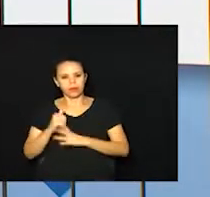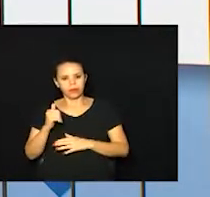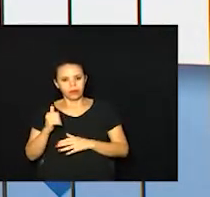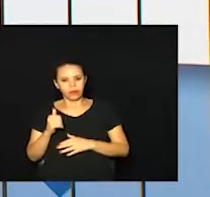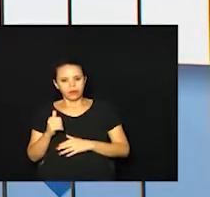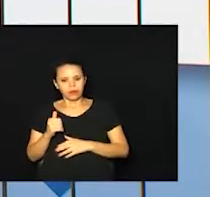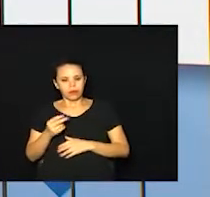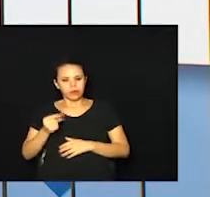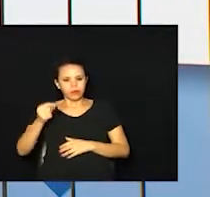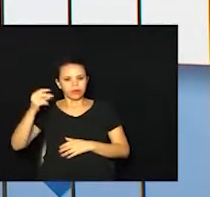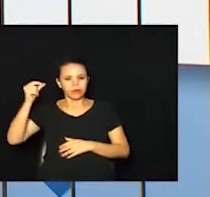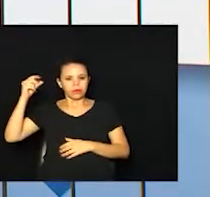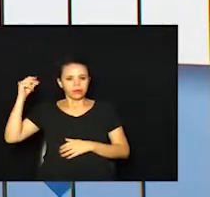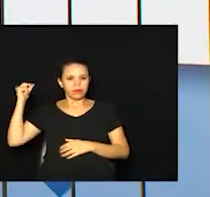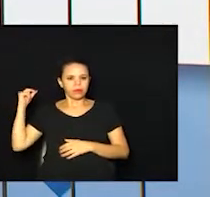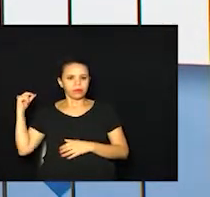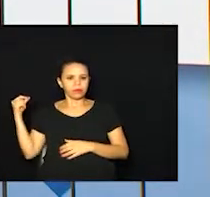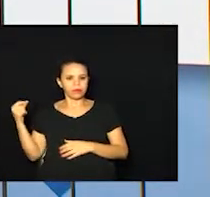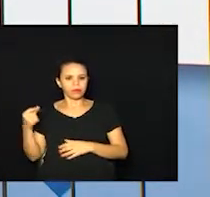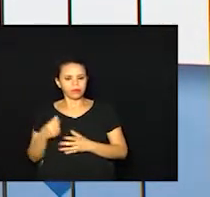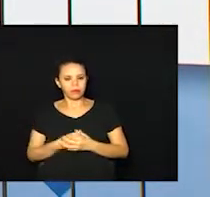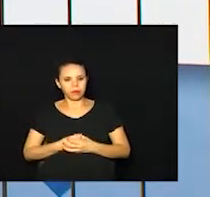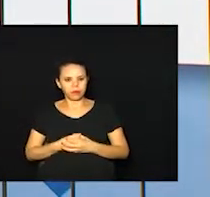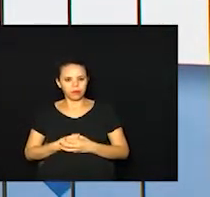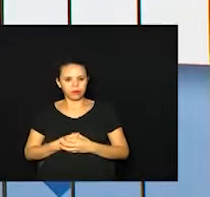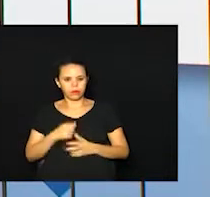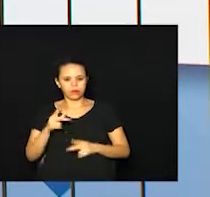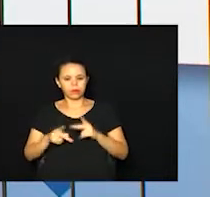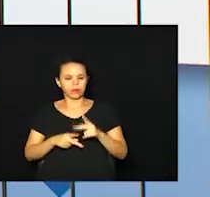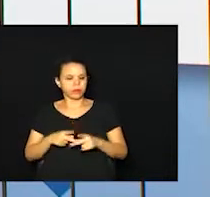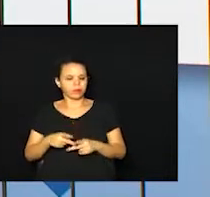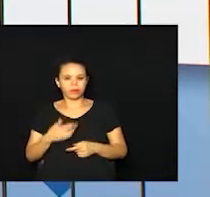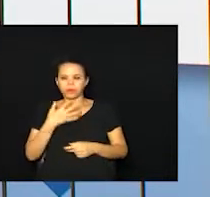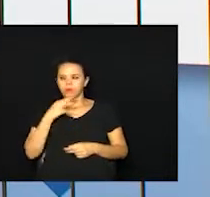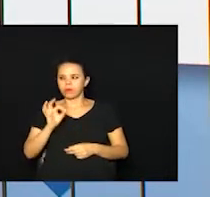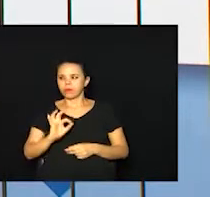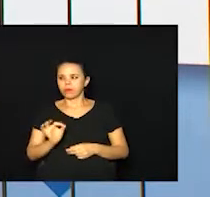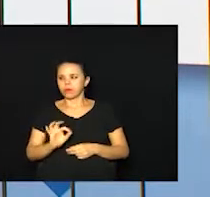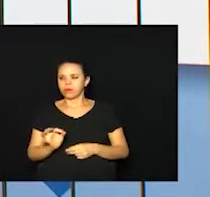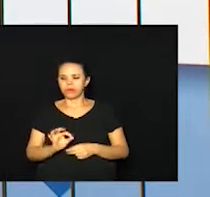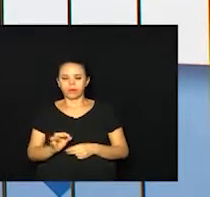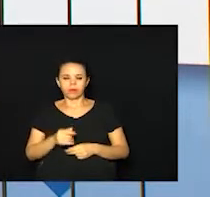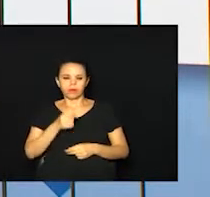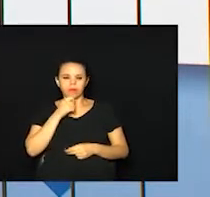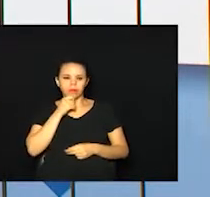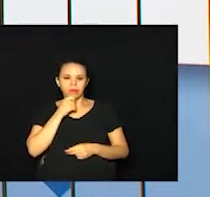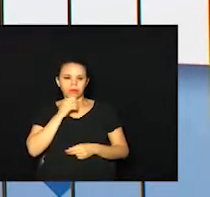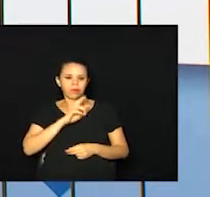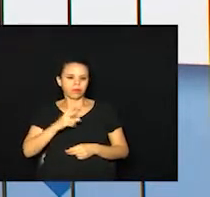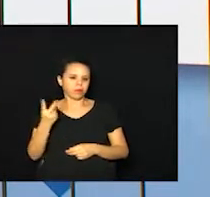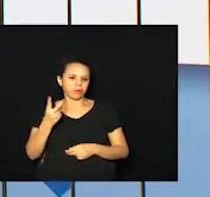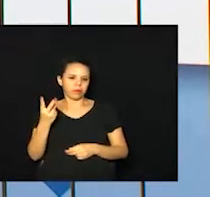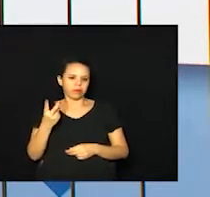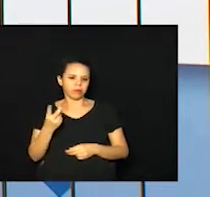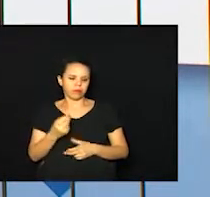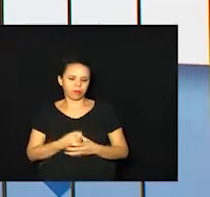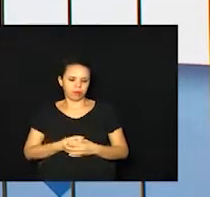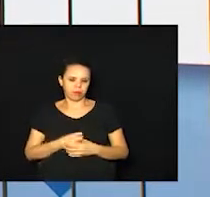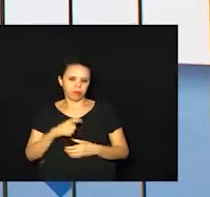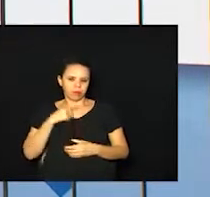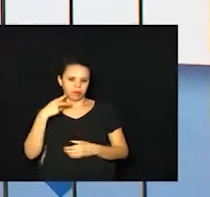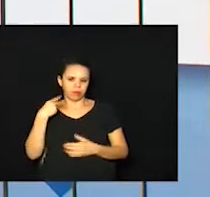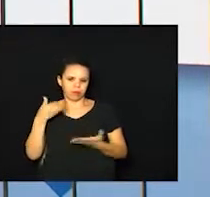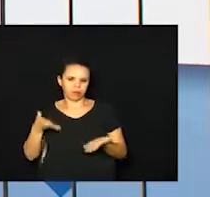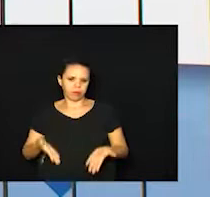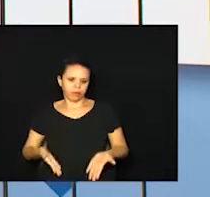bastante antiga, só que mesmo assim, muita gente não conhece e ainda não é valorizada. Tem